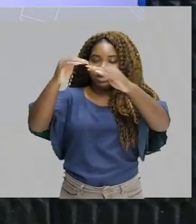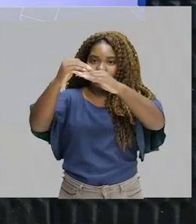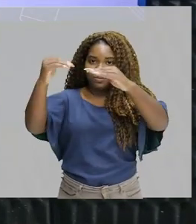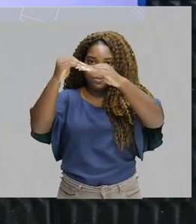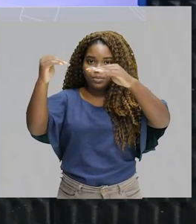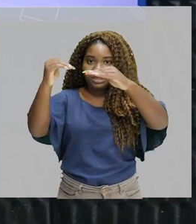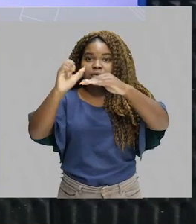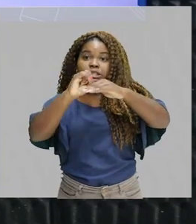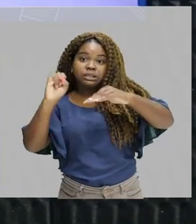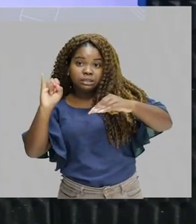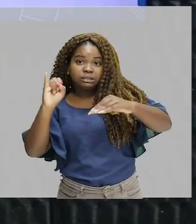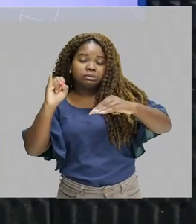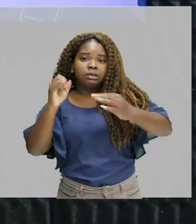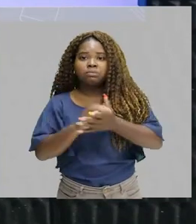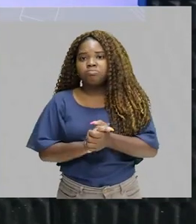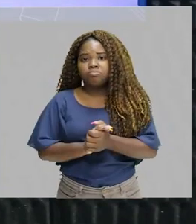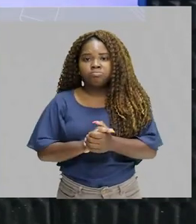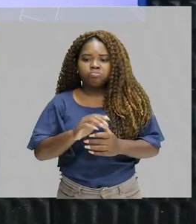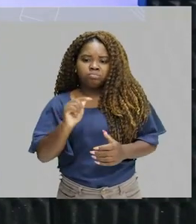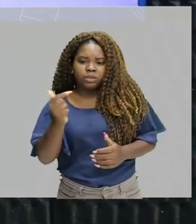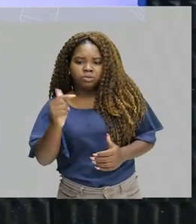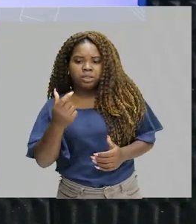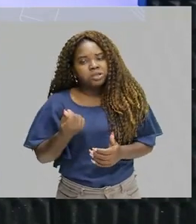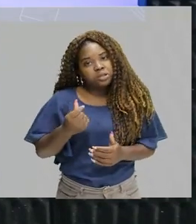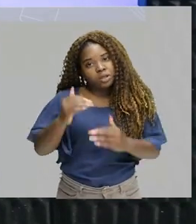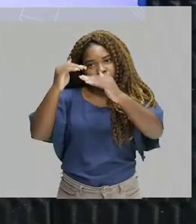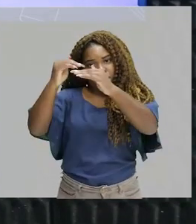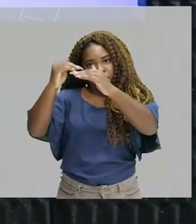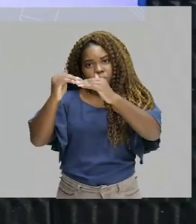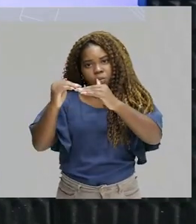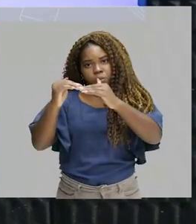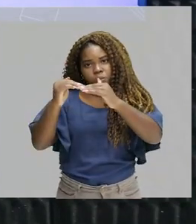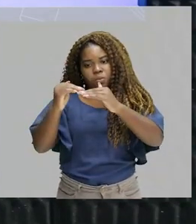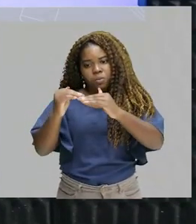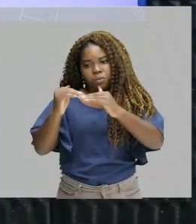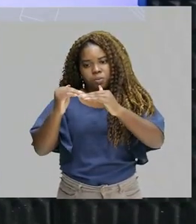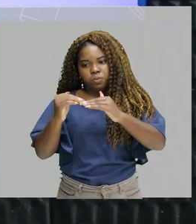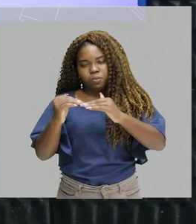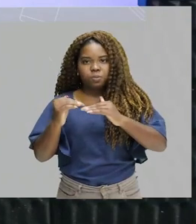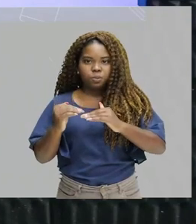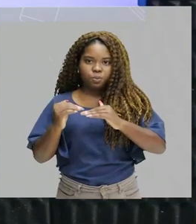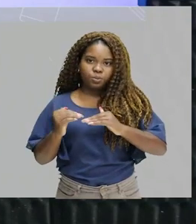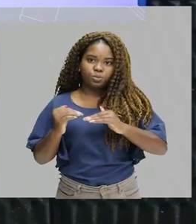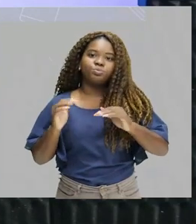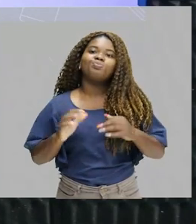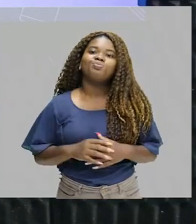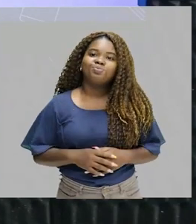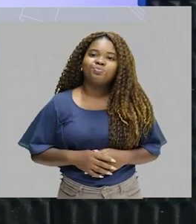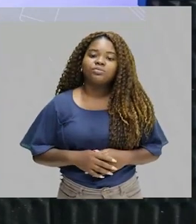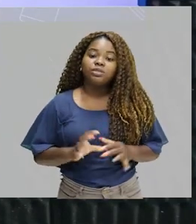econômico potencial de renda e vai descendo né seria um processo portanto de descenso e não de